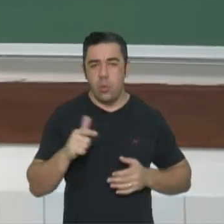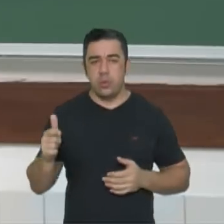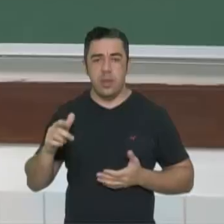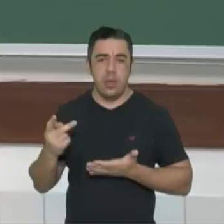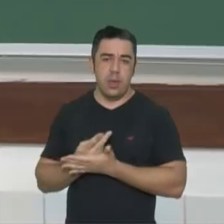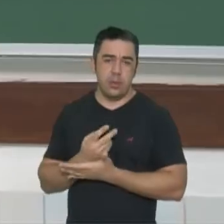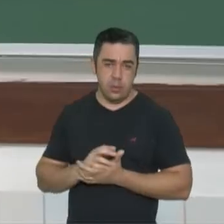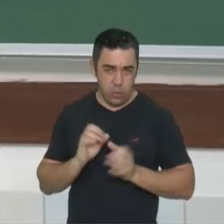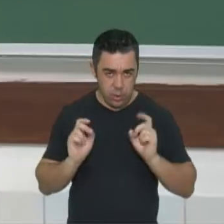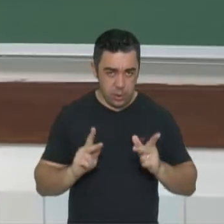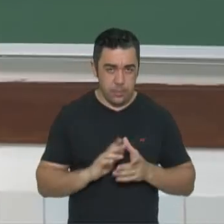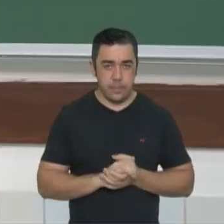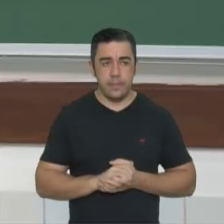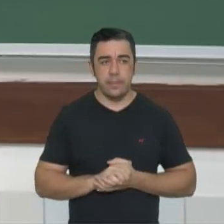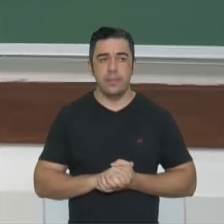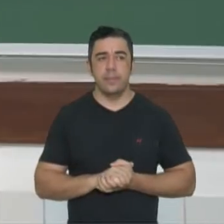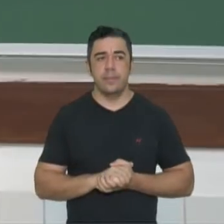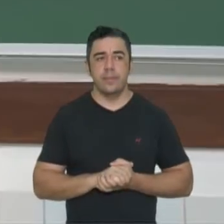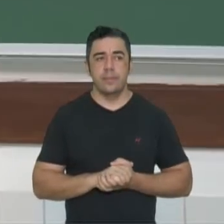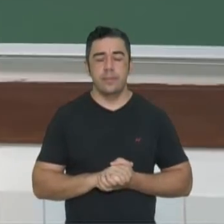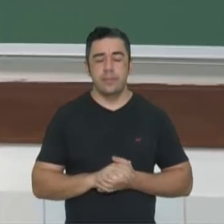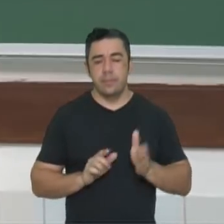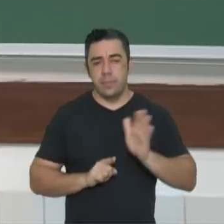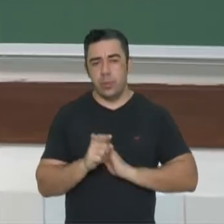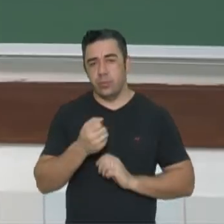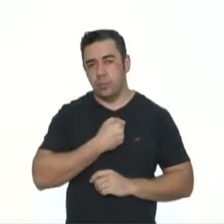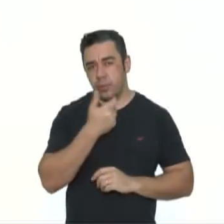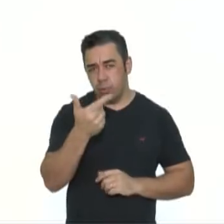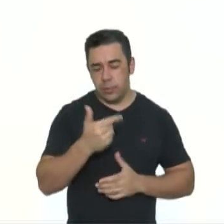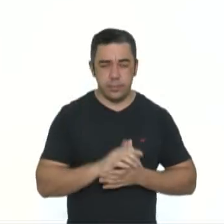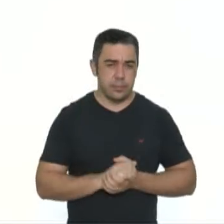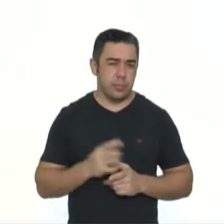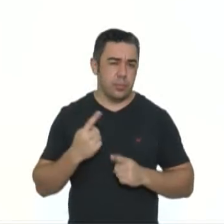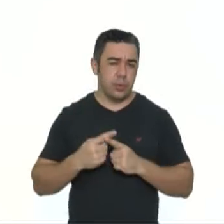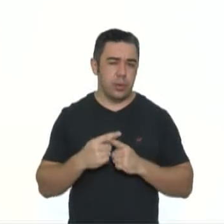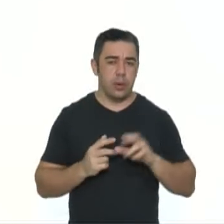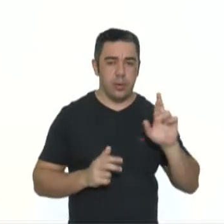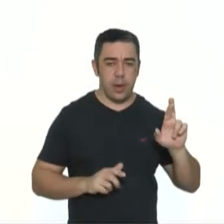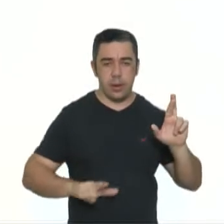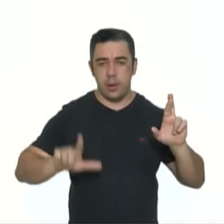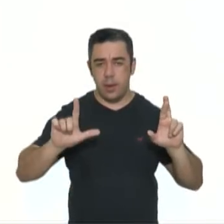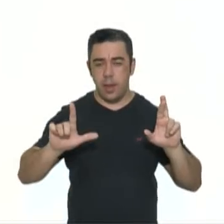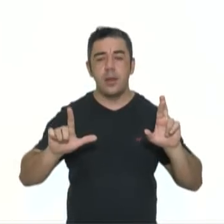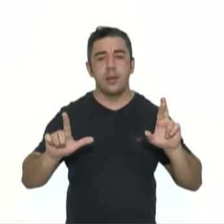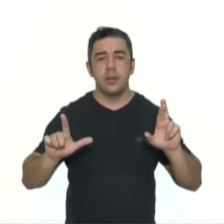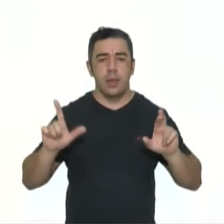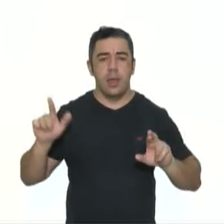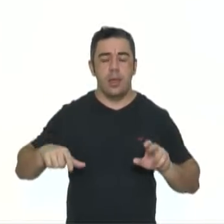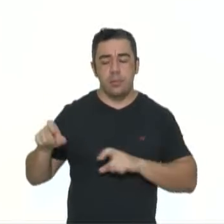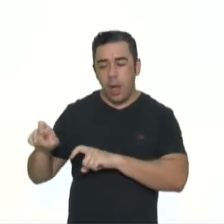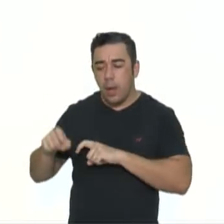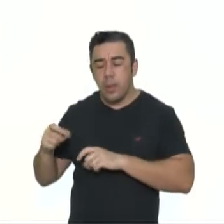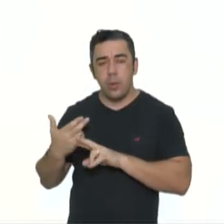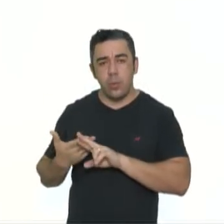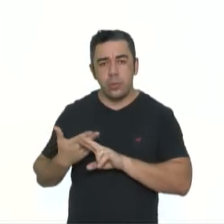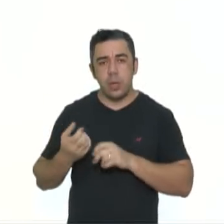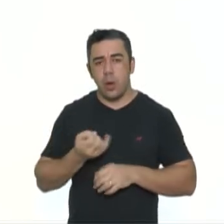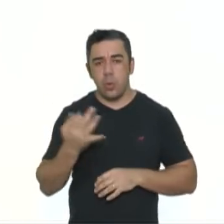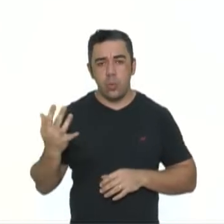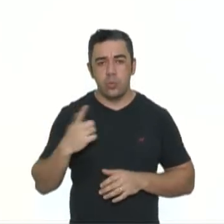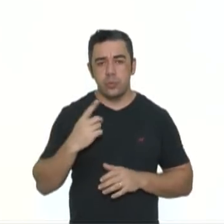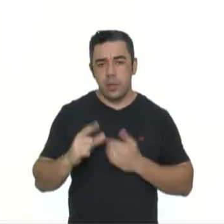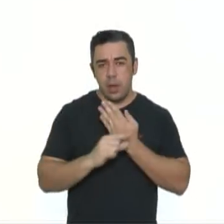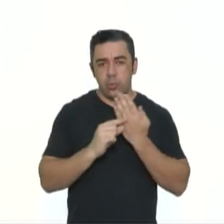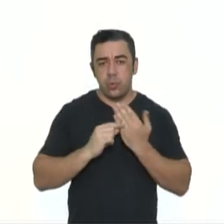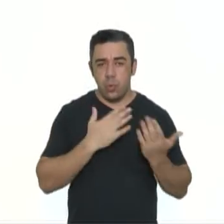que outras, ok? Vamos para o quiz, ó. Então, por que o R e o L caipiras são usados por alguns